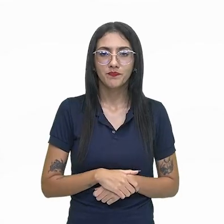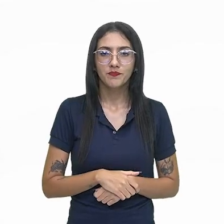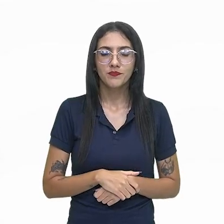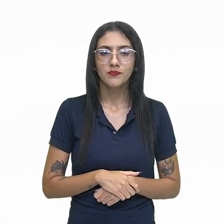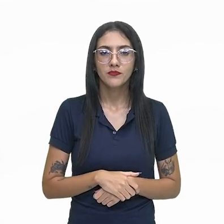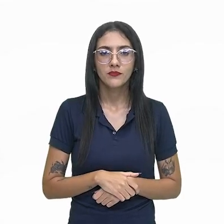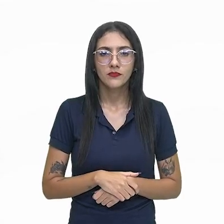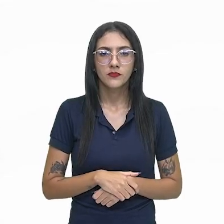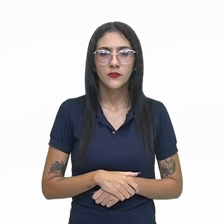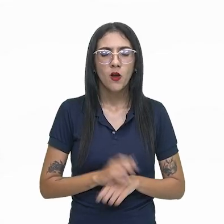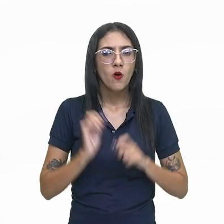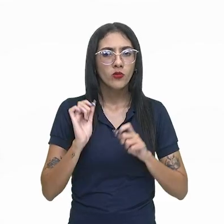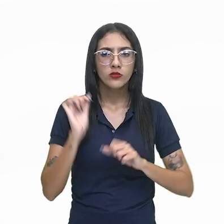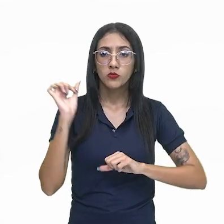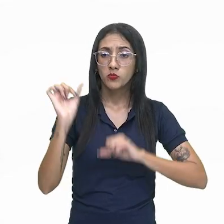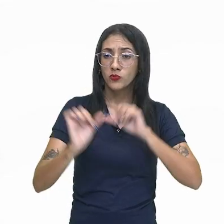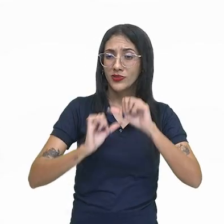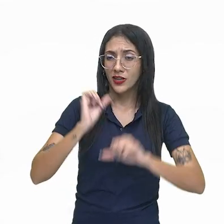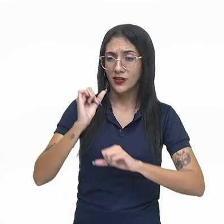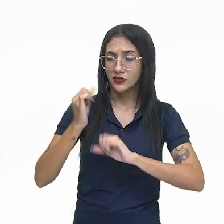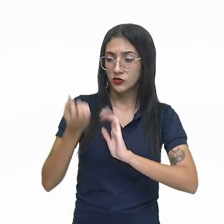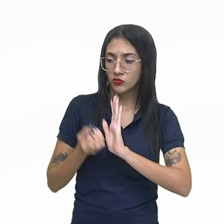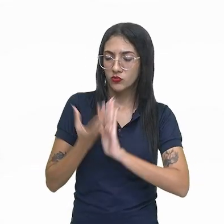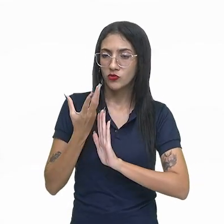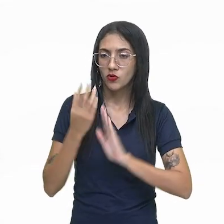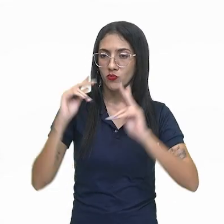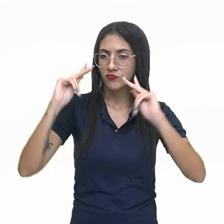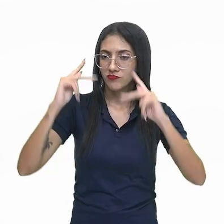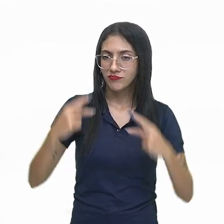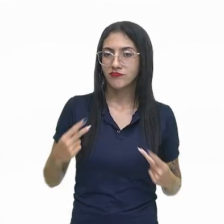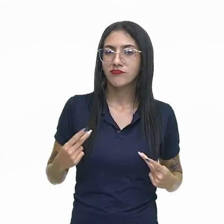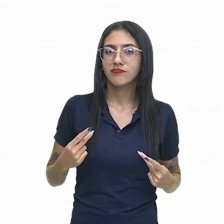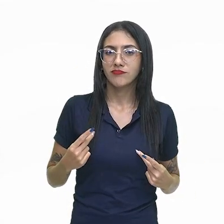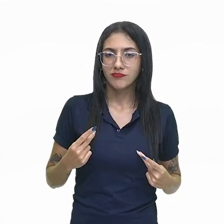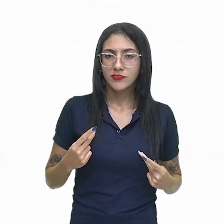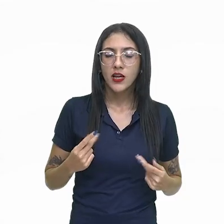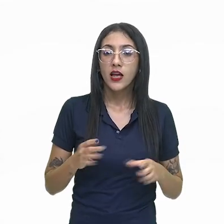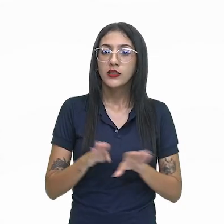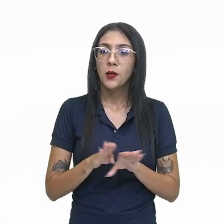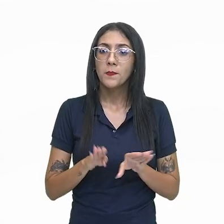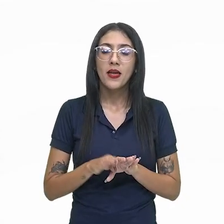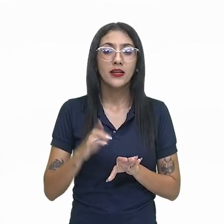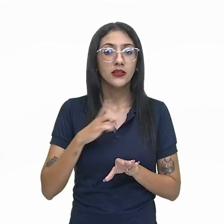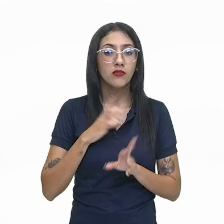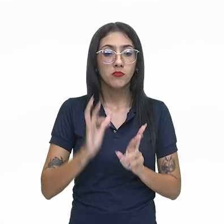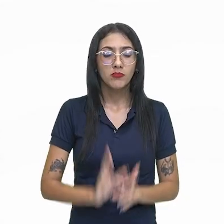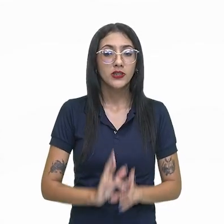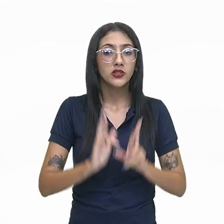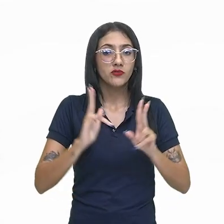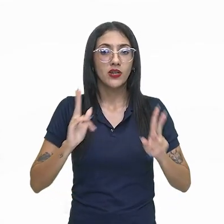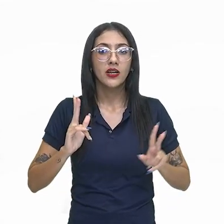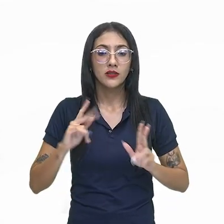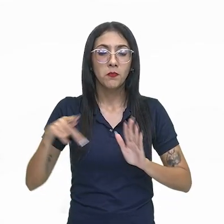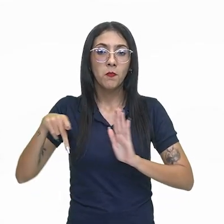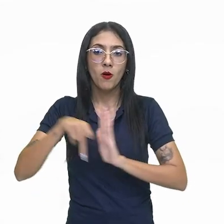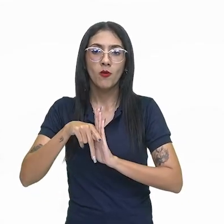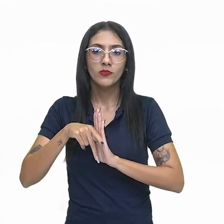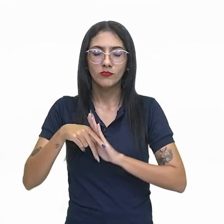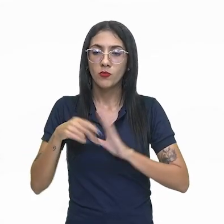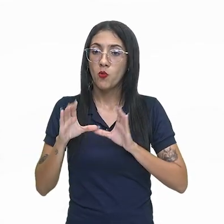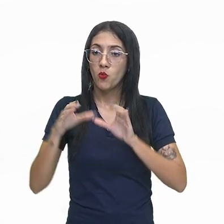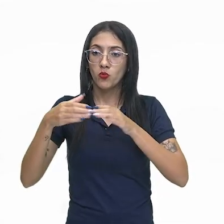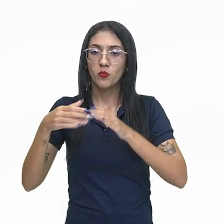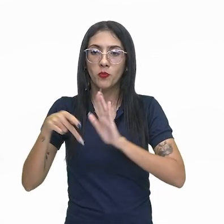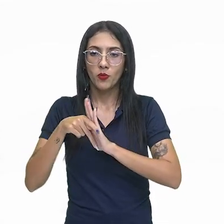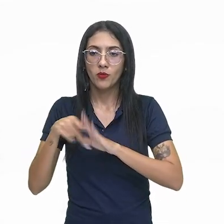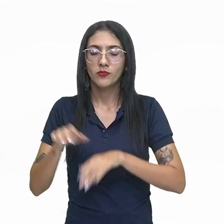ao processo de mudanças que originou os seres vivos, os seres humanos, e os diferenciou como uma espécie. Então,